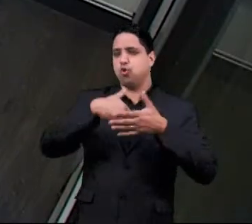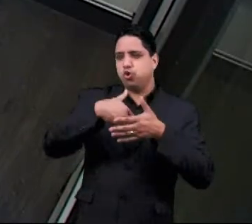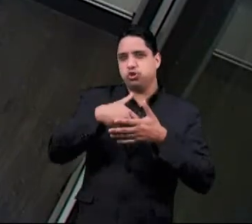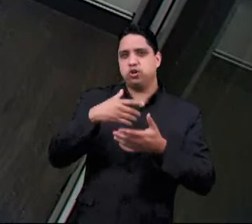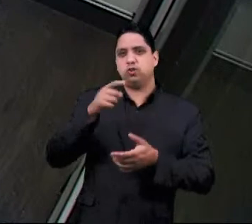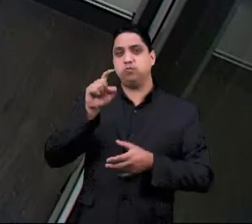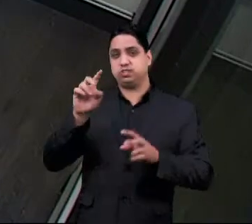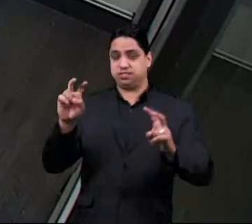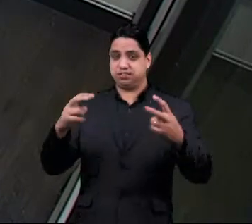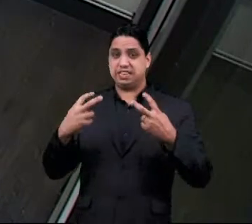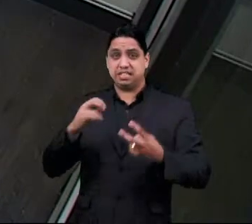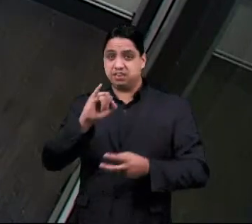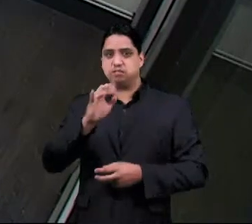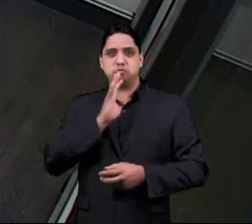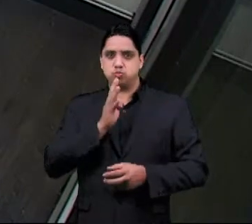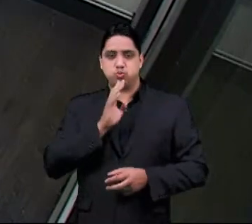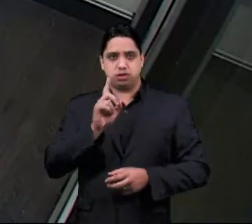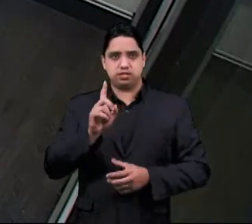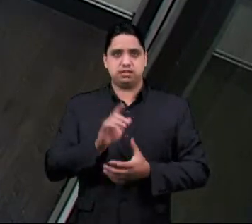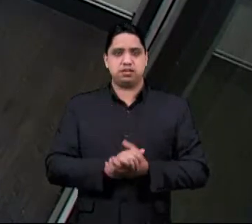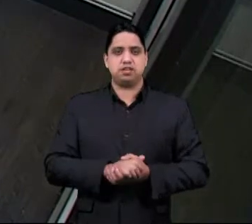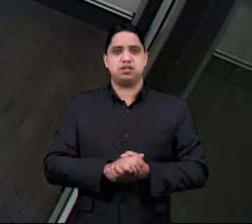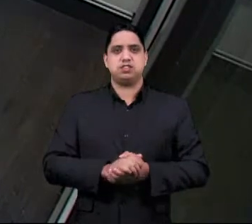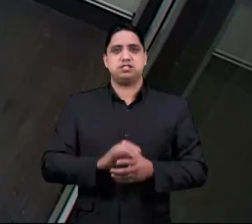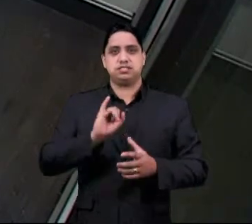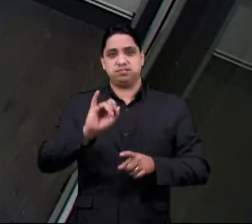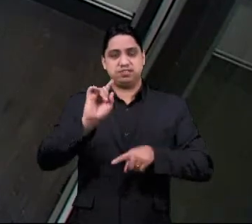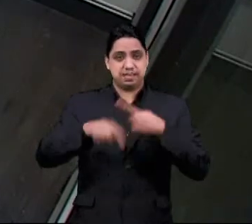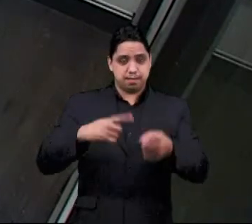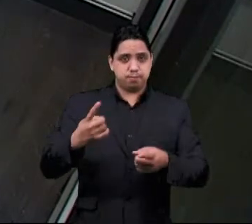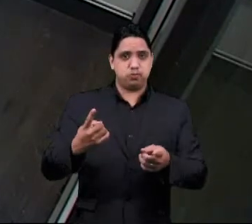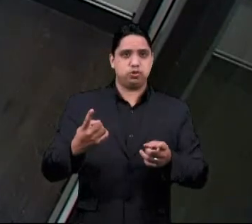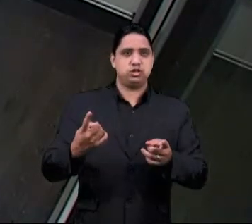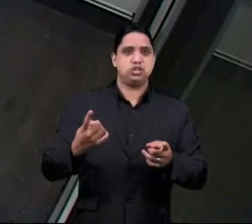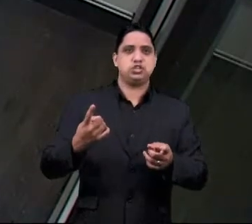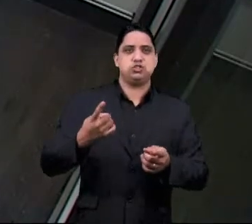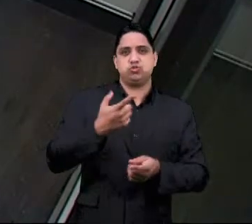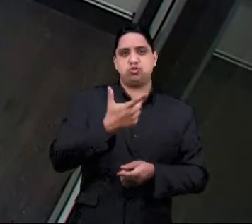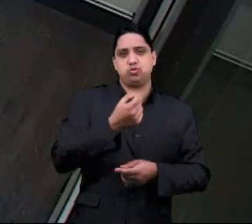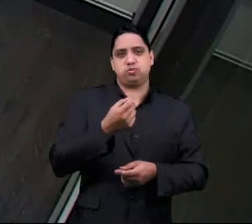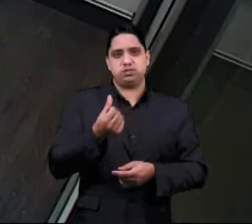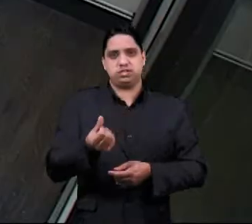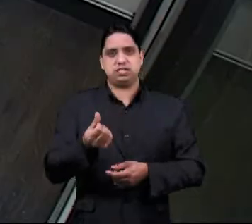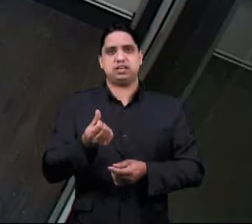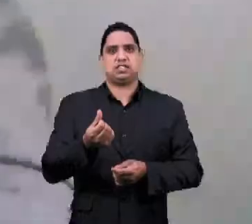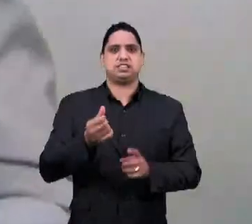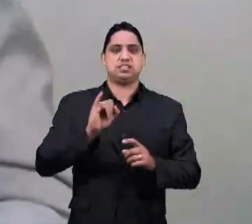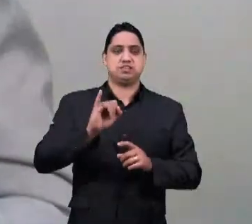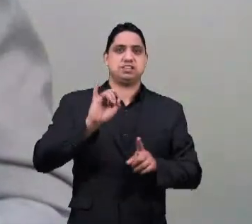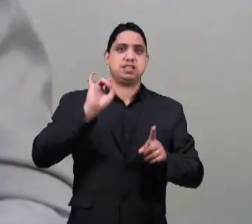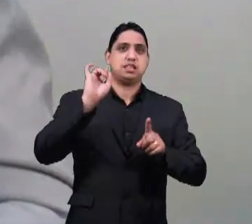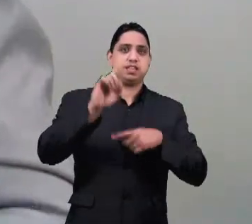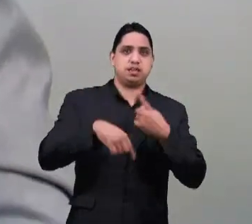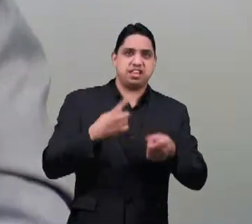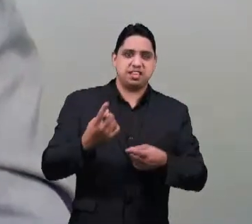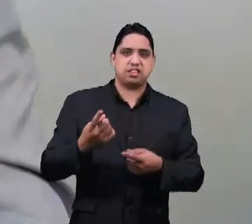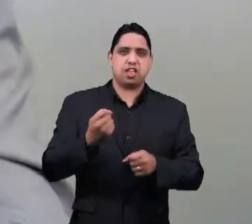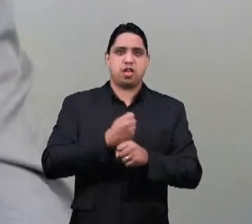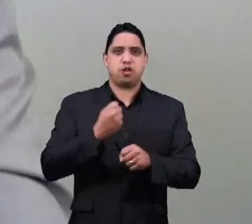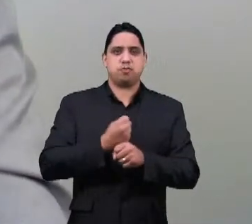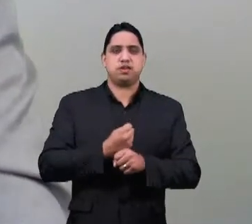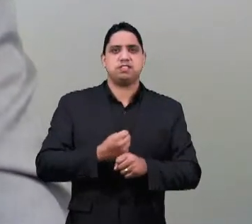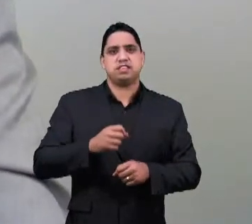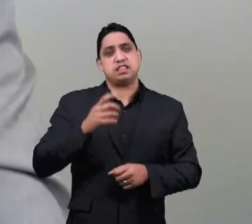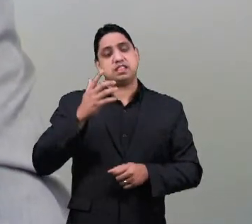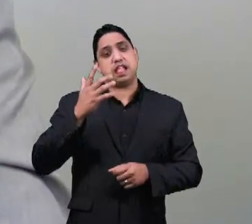está nos assistindo, se você chegou depois de 2006, né? Mineirão. 2006. Se você chegou na obra depois de 2006,